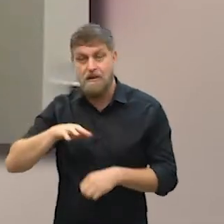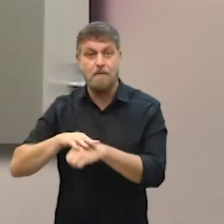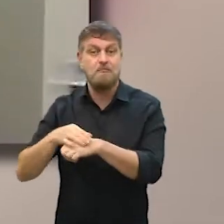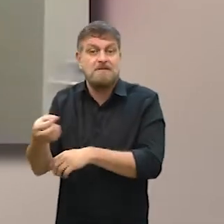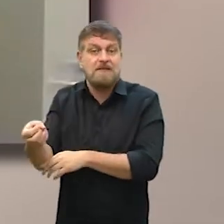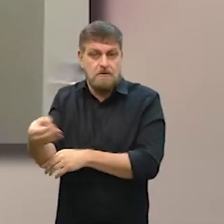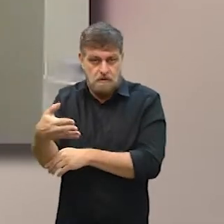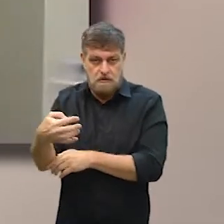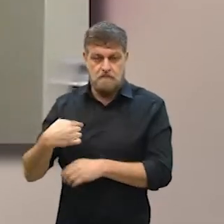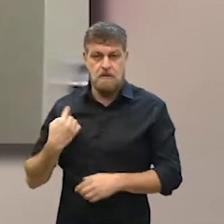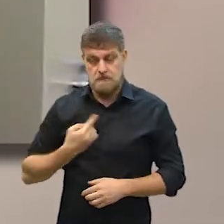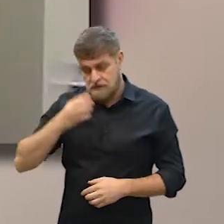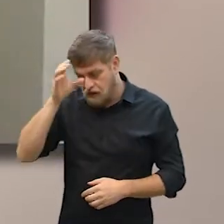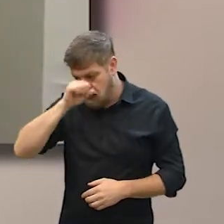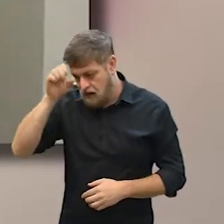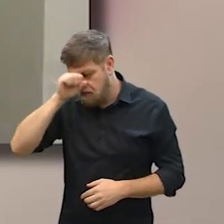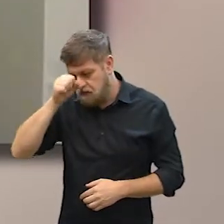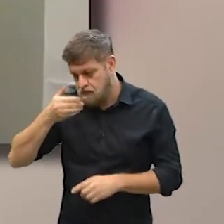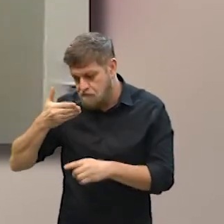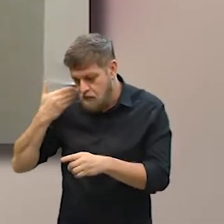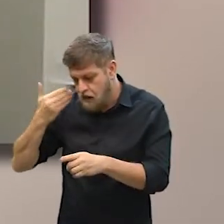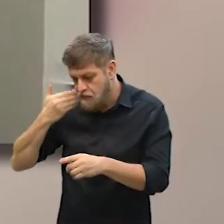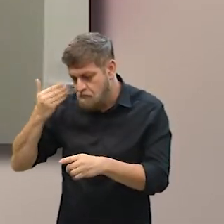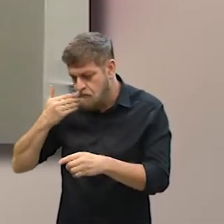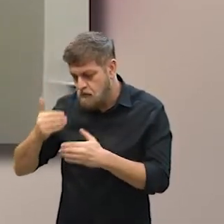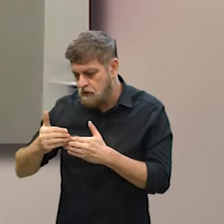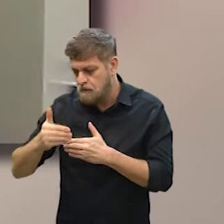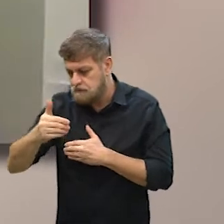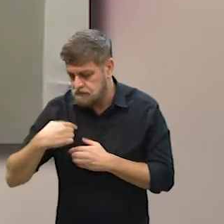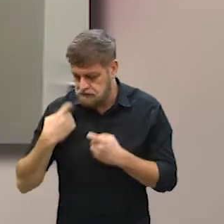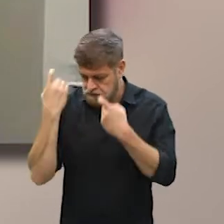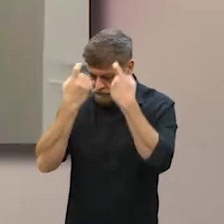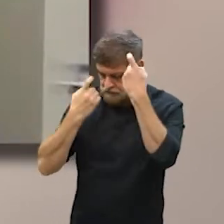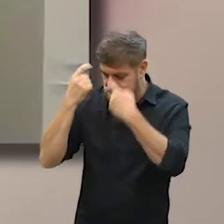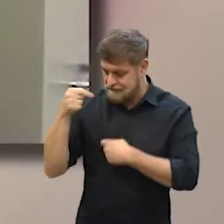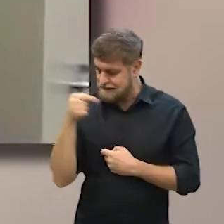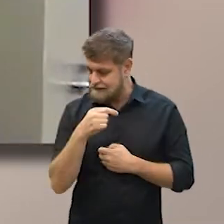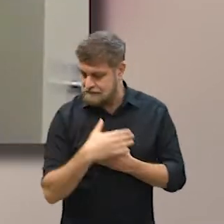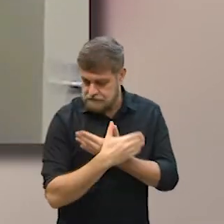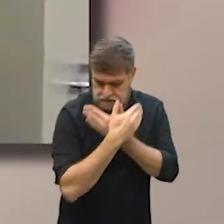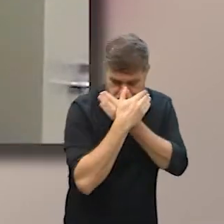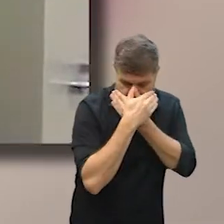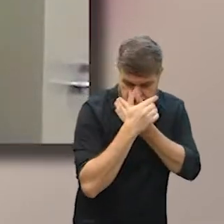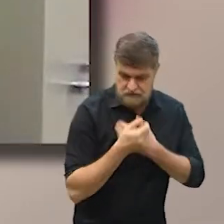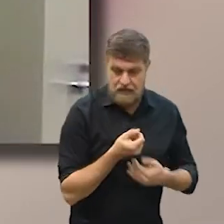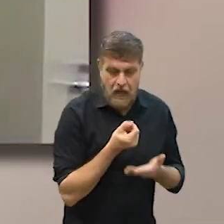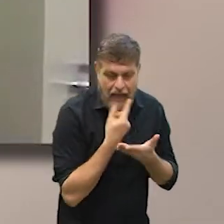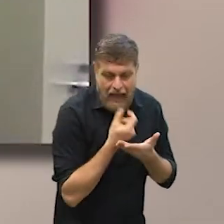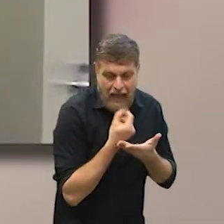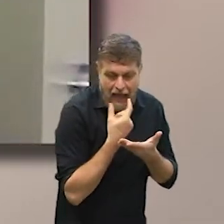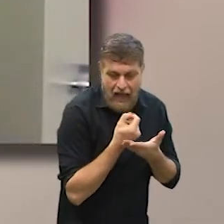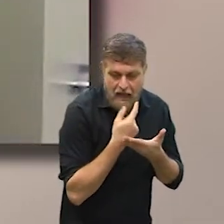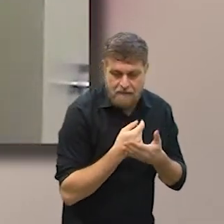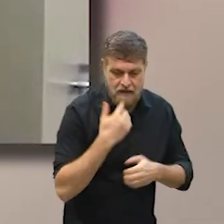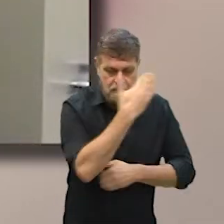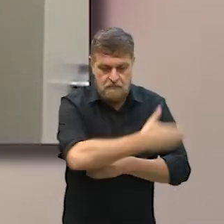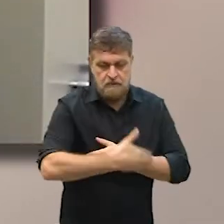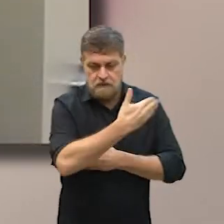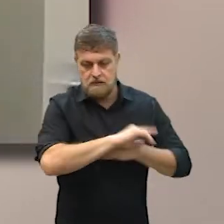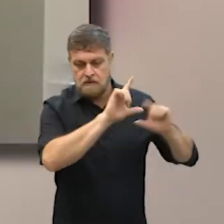aprendendo é muito com isso e logo que tem início hoje a gente ficou com aquela preocupação muito nossos pacientes usam